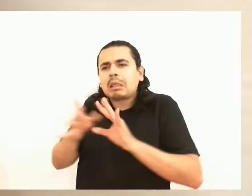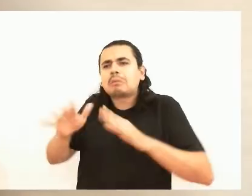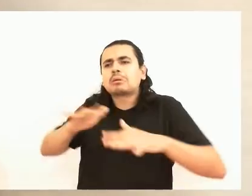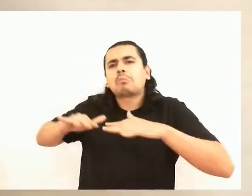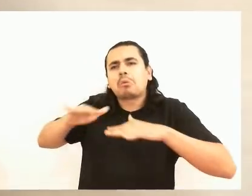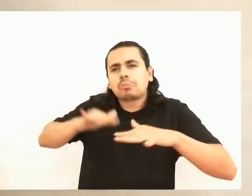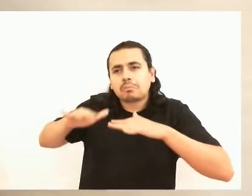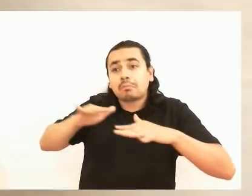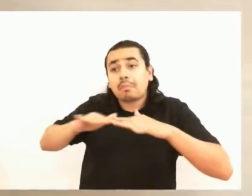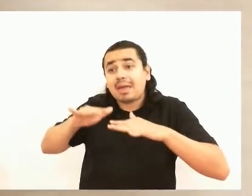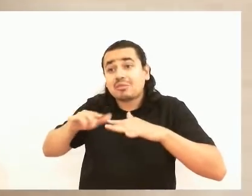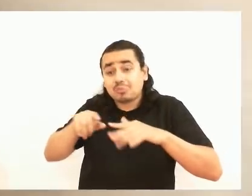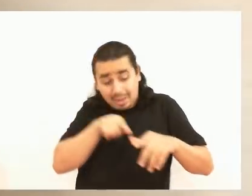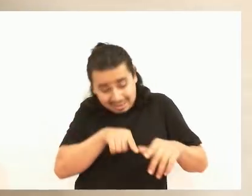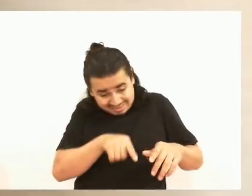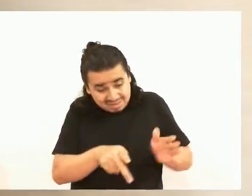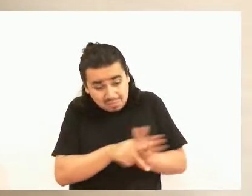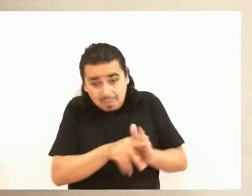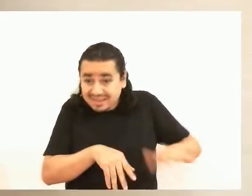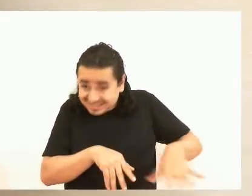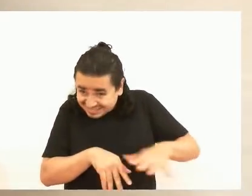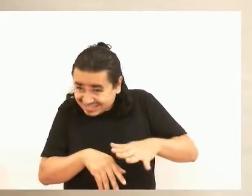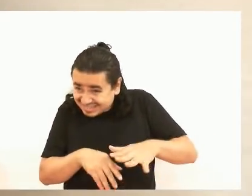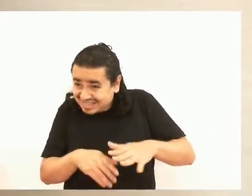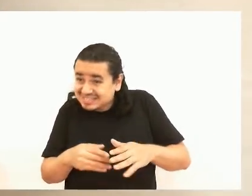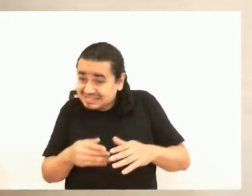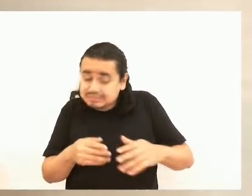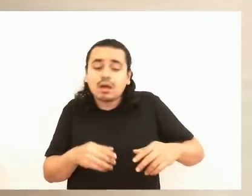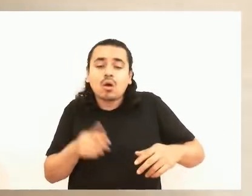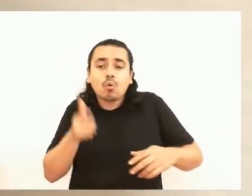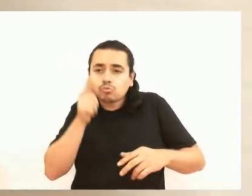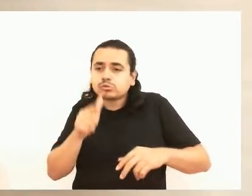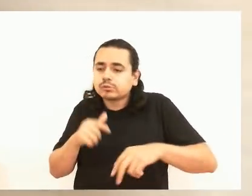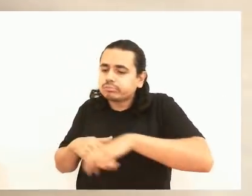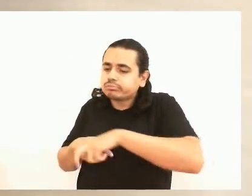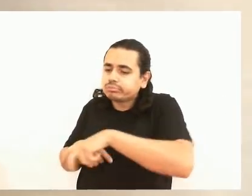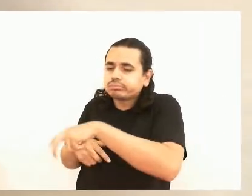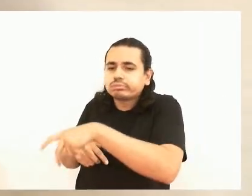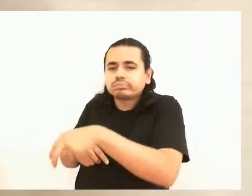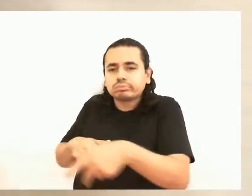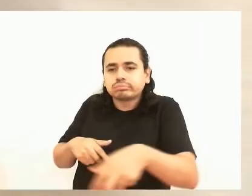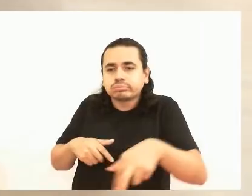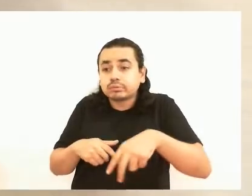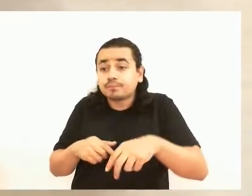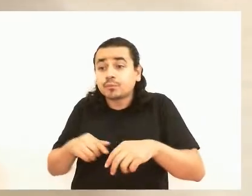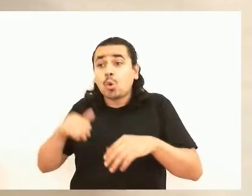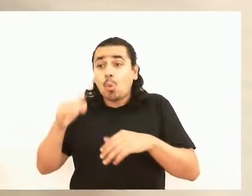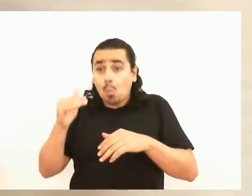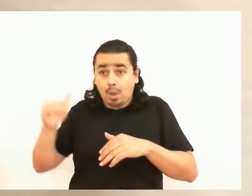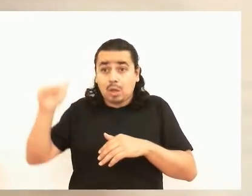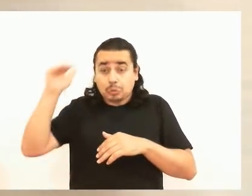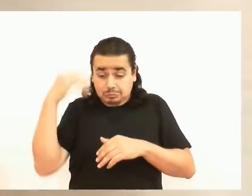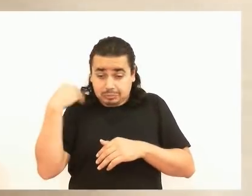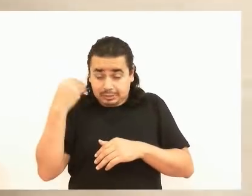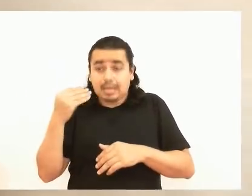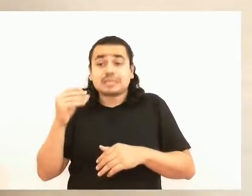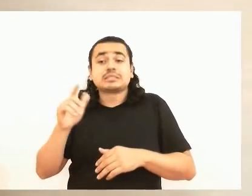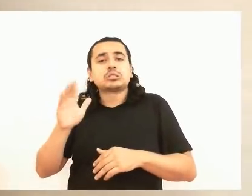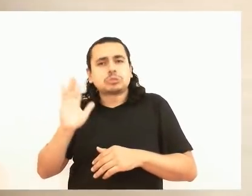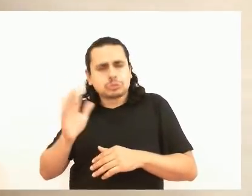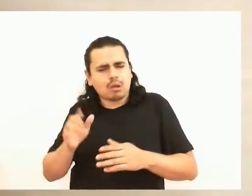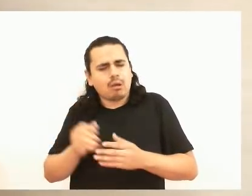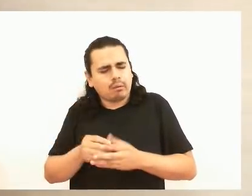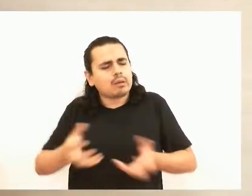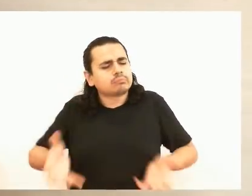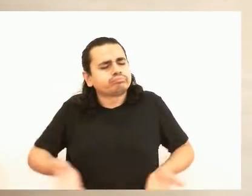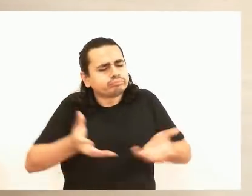movimento da criança subir descer essa cadeira pelo adulto que já teve essa vivência vai